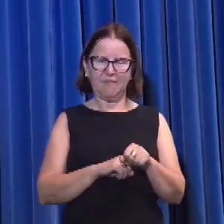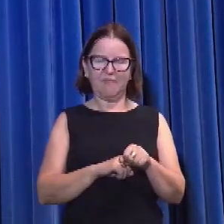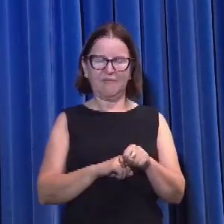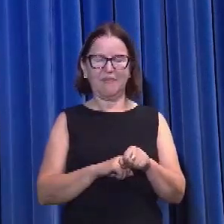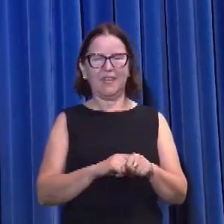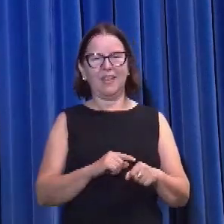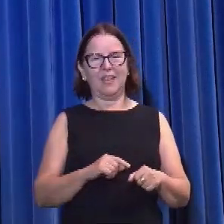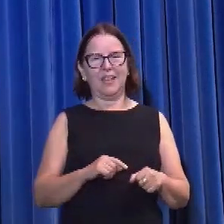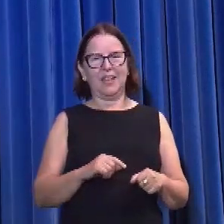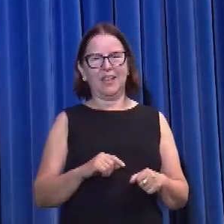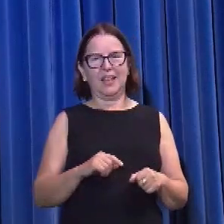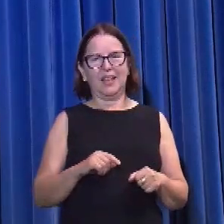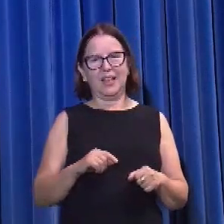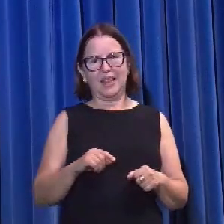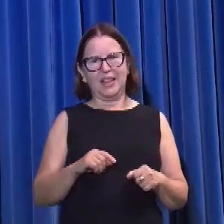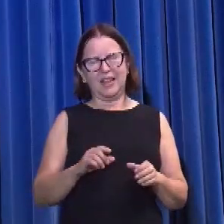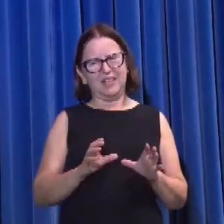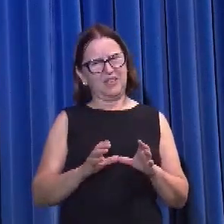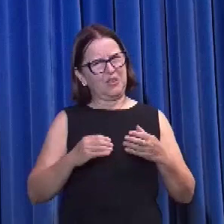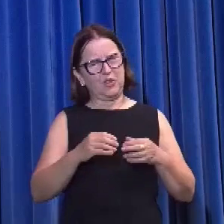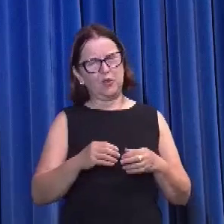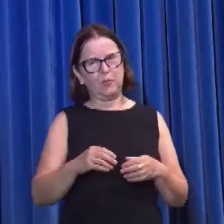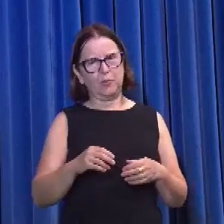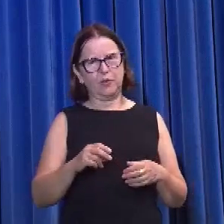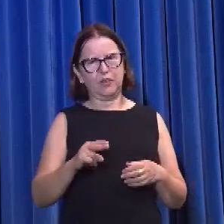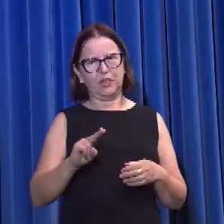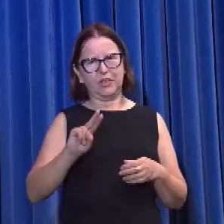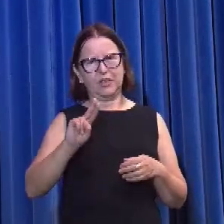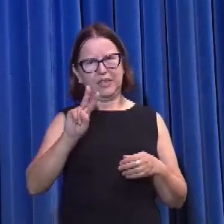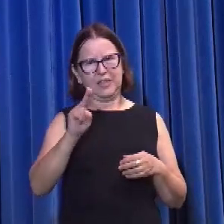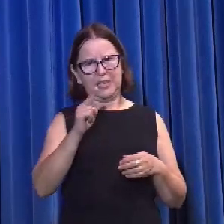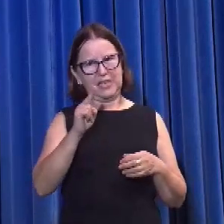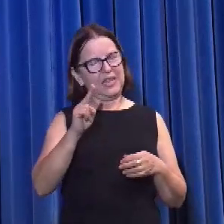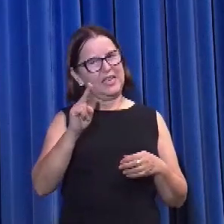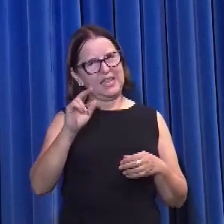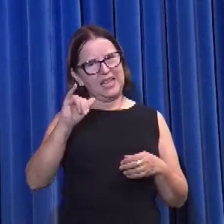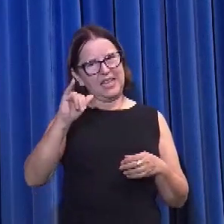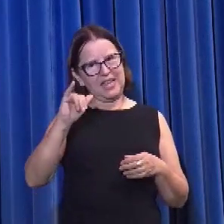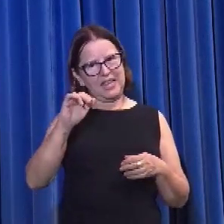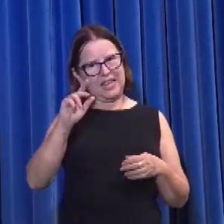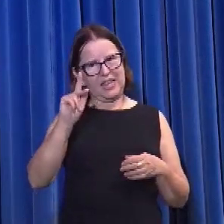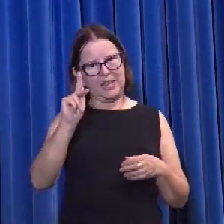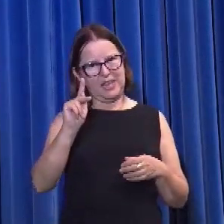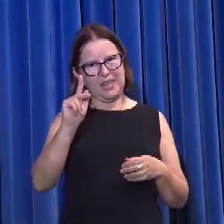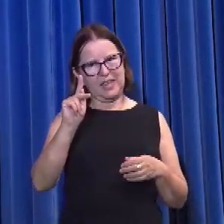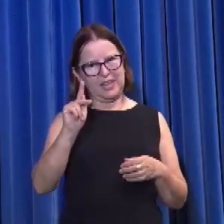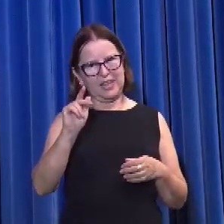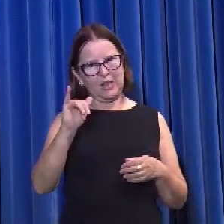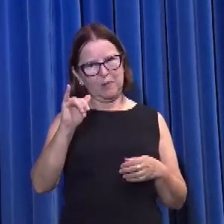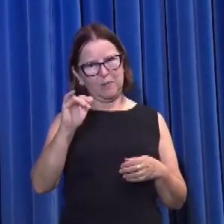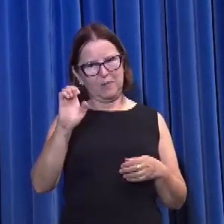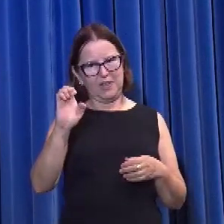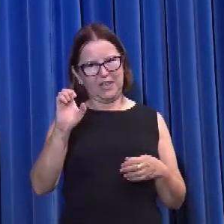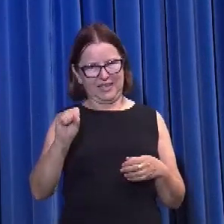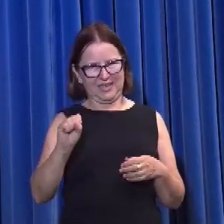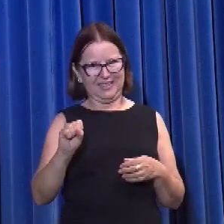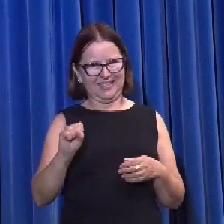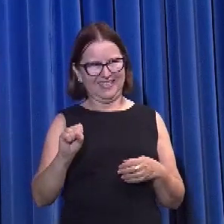né? Se vocês vissem quando eu cheguei aqui, meu cabelo era aqui